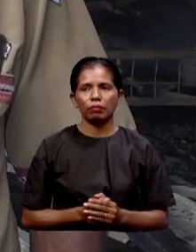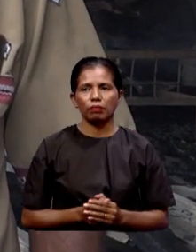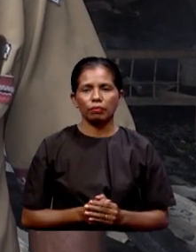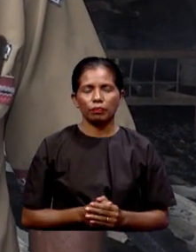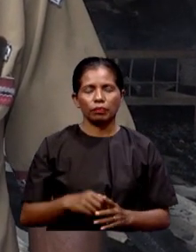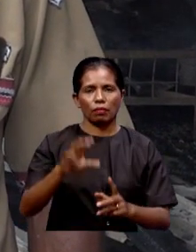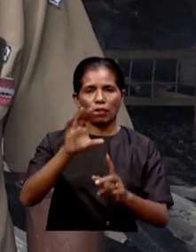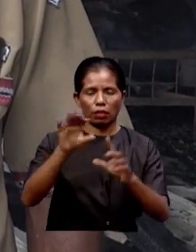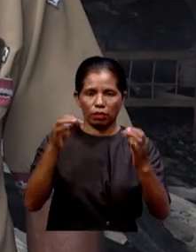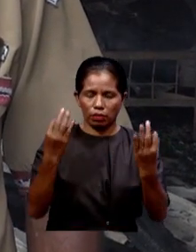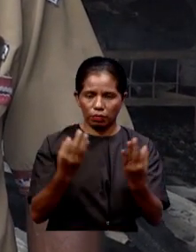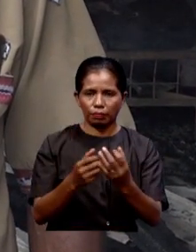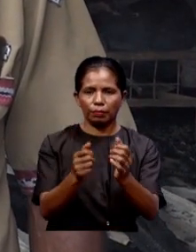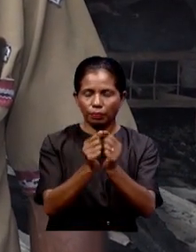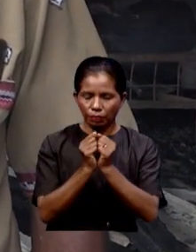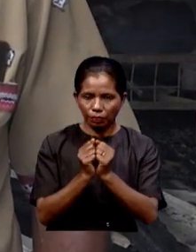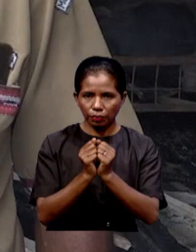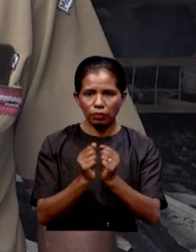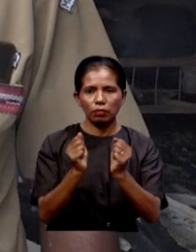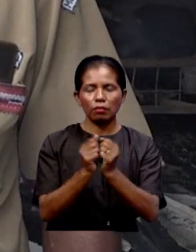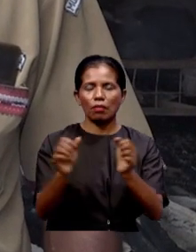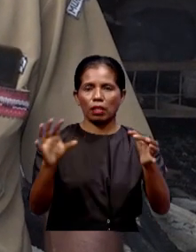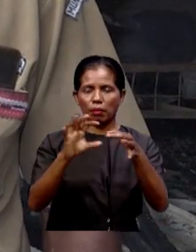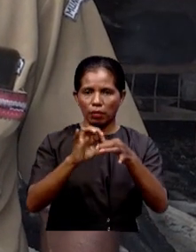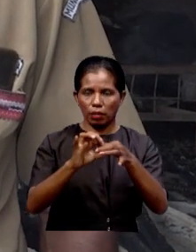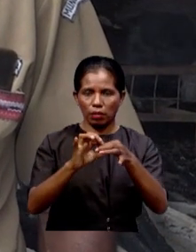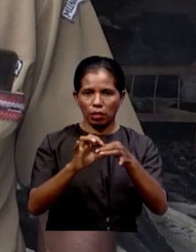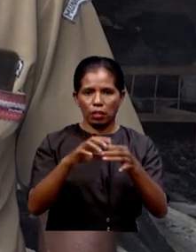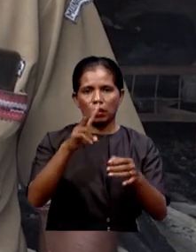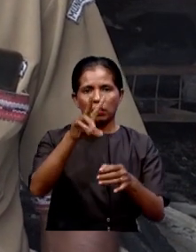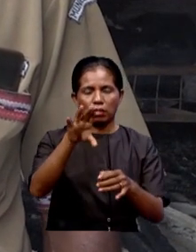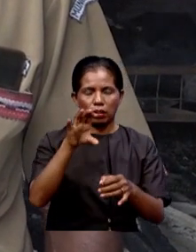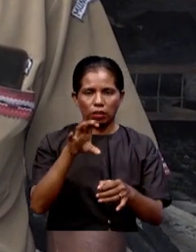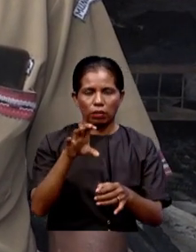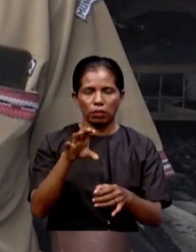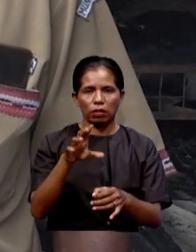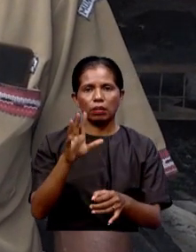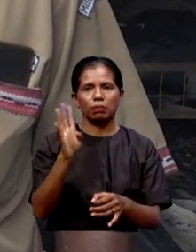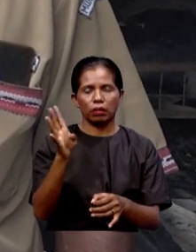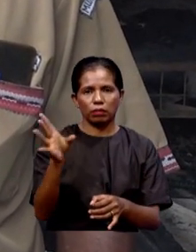50 sefi famílias ne hamuto ko ninia membro total 247